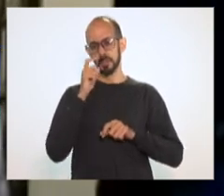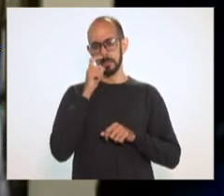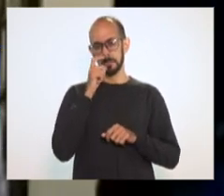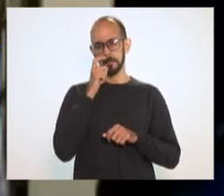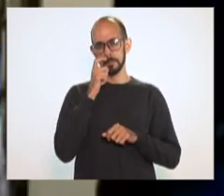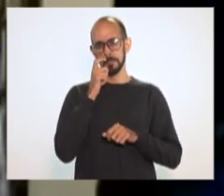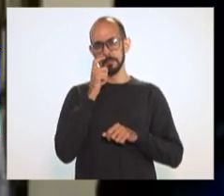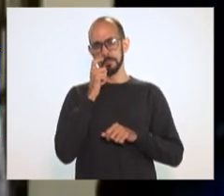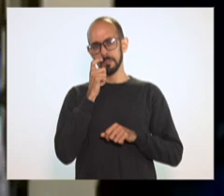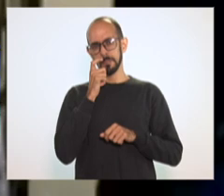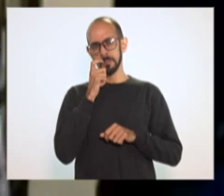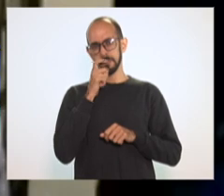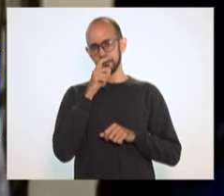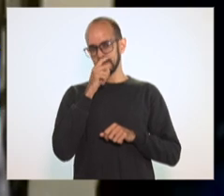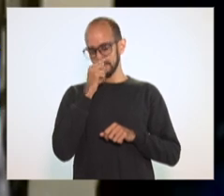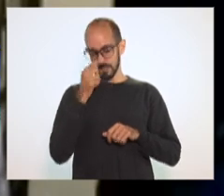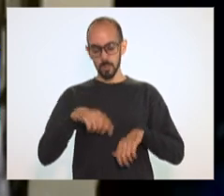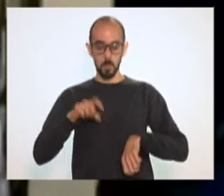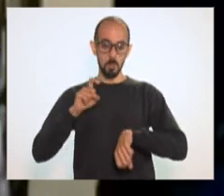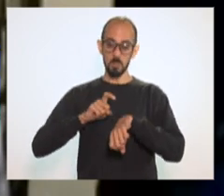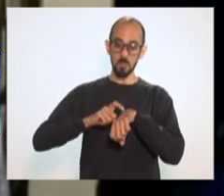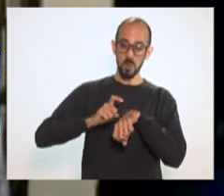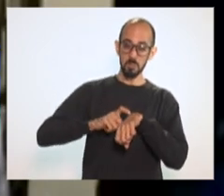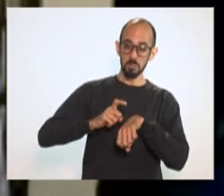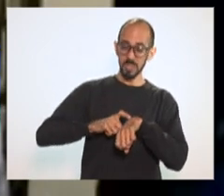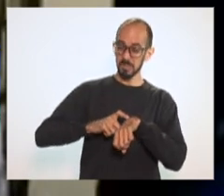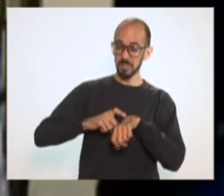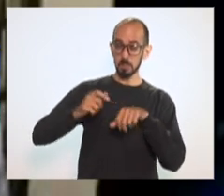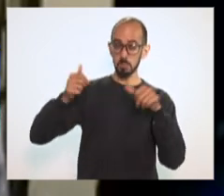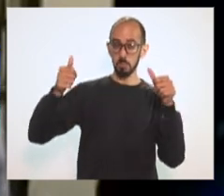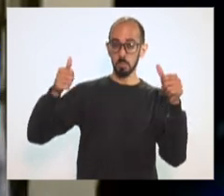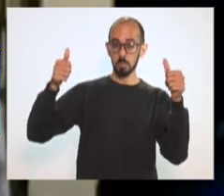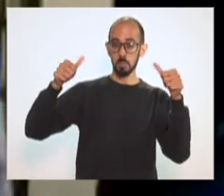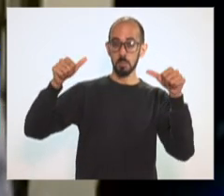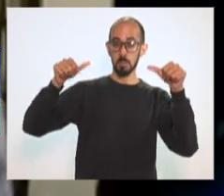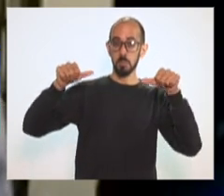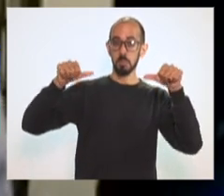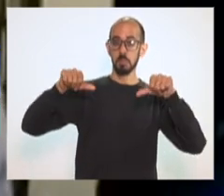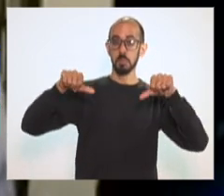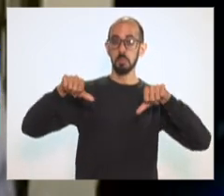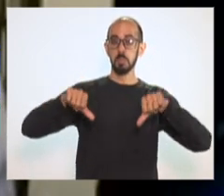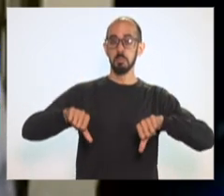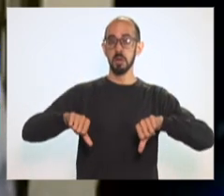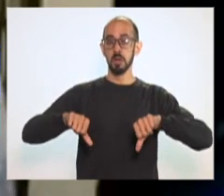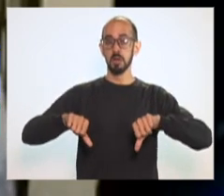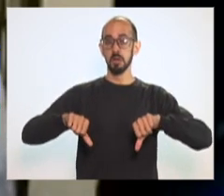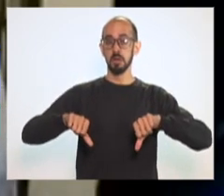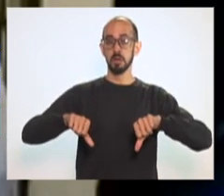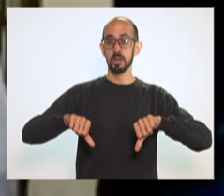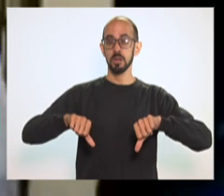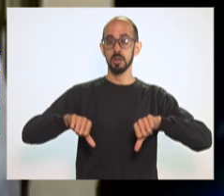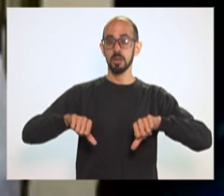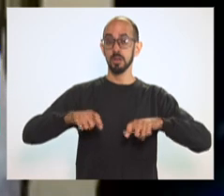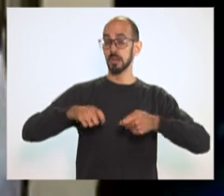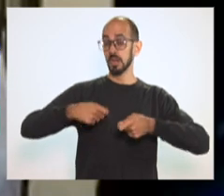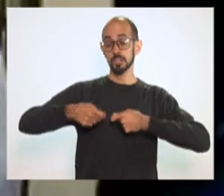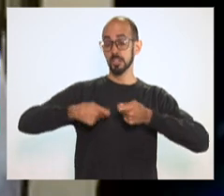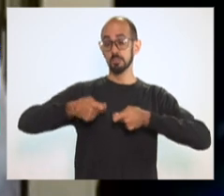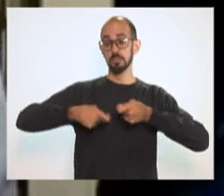situações cada vez mais piorando em relação às nossas administrações